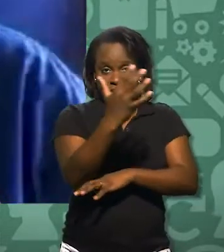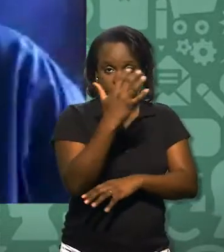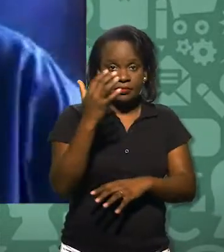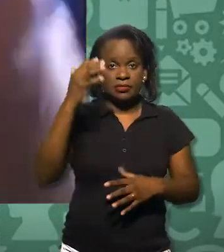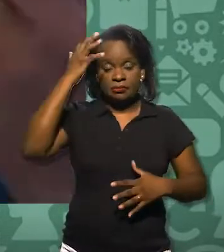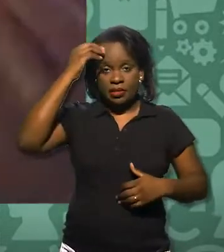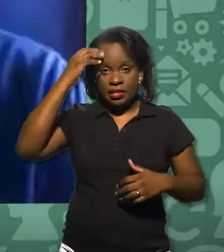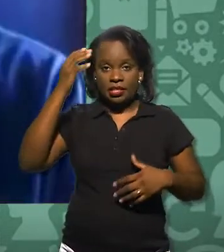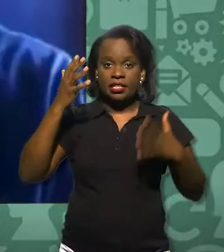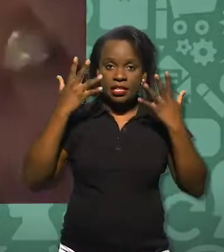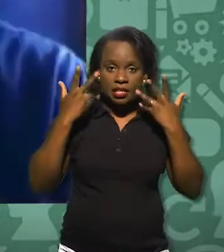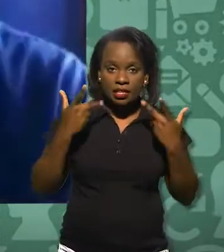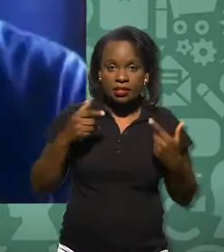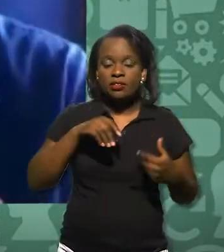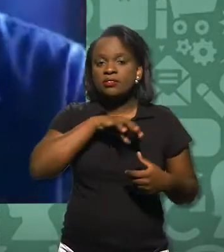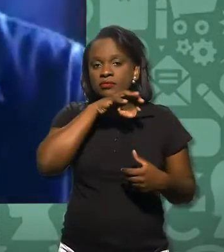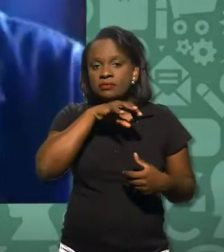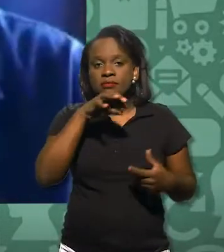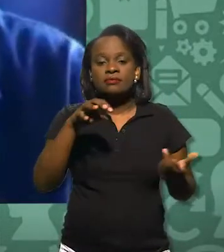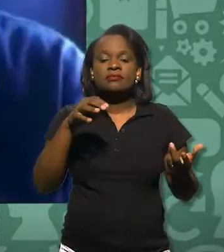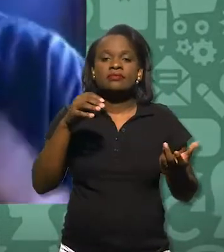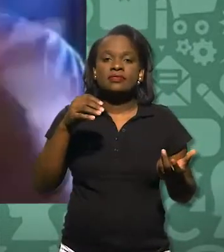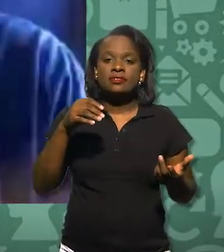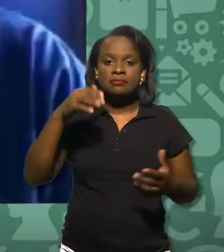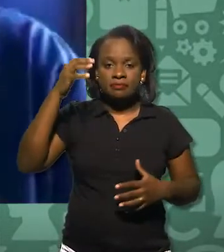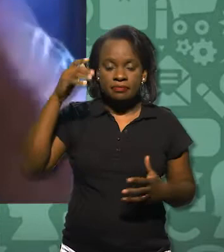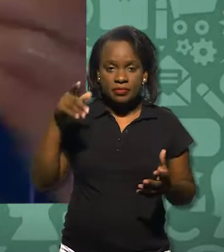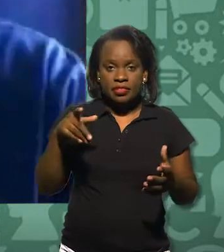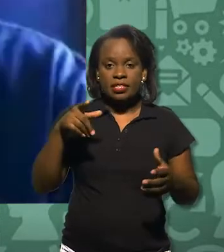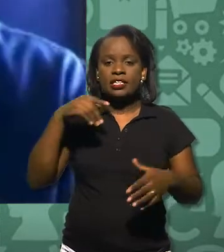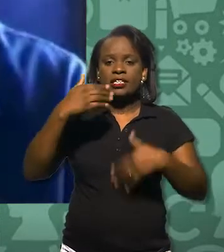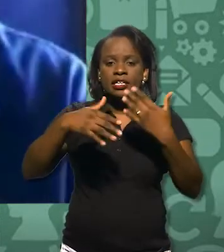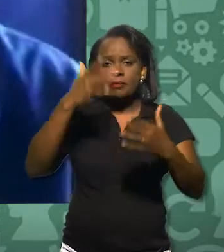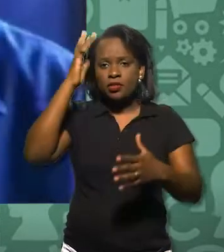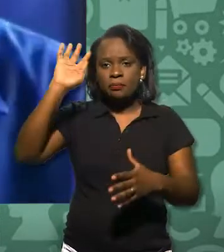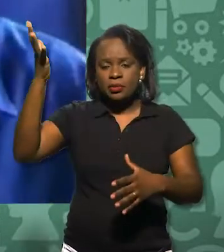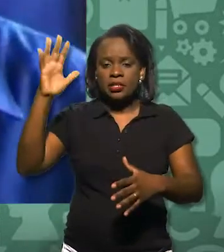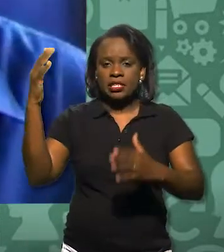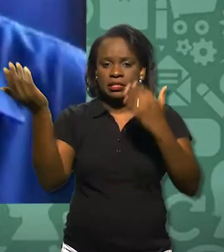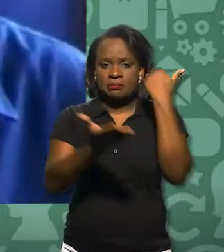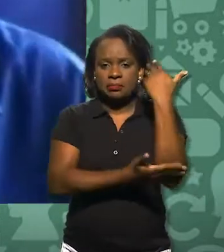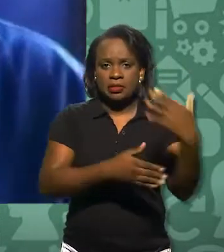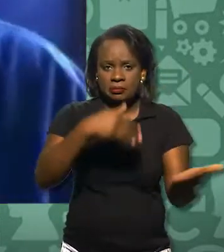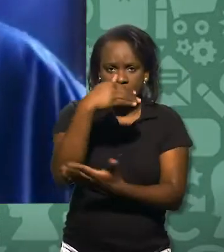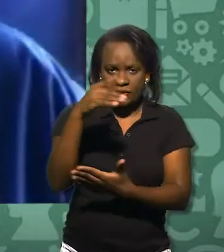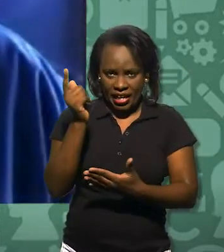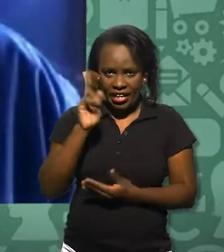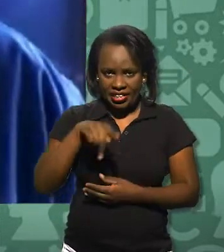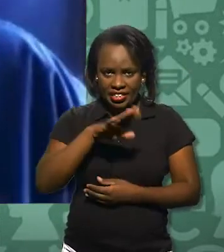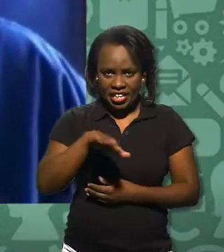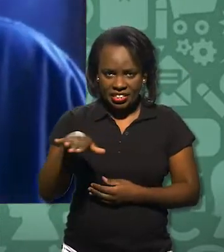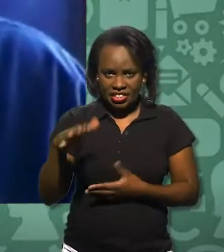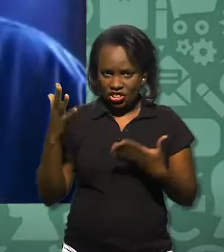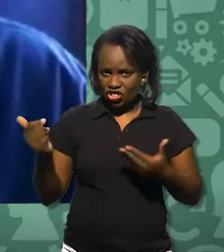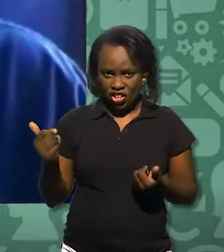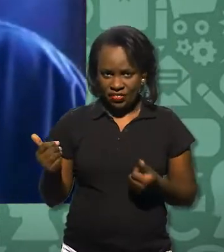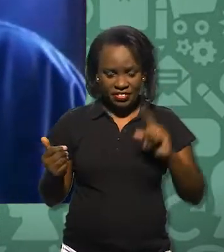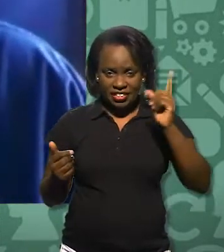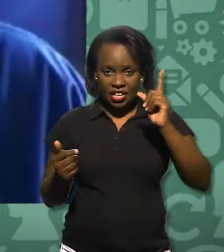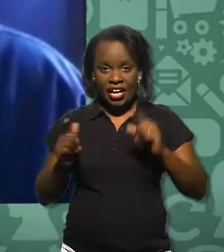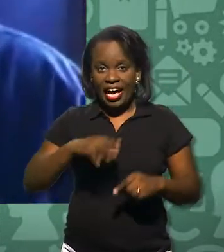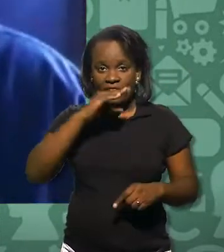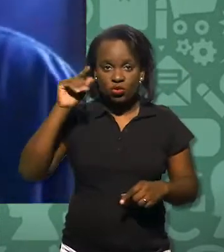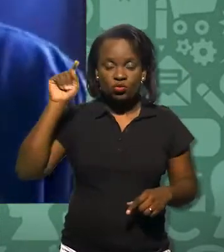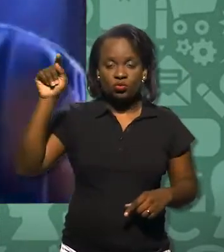mico-leão dourado fica junto, o Parque da Preguiça, e vira e mexe, o pessoal vai lá e desmata. São quem? Criança? Não.